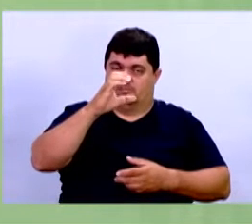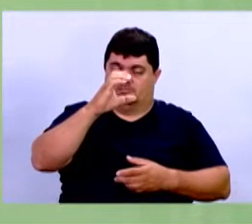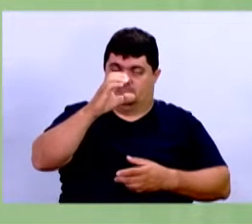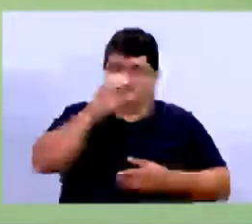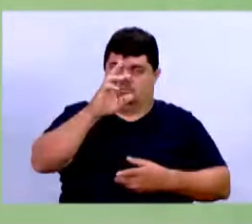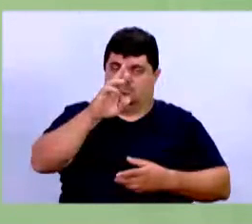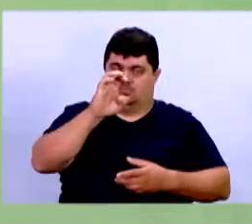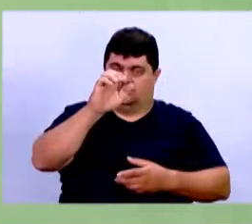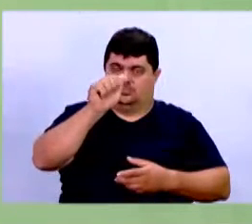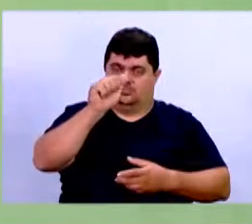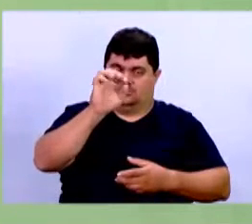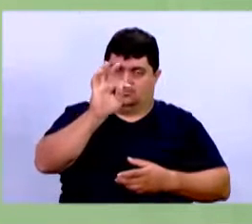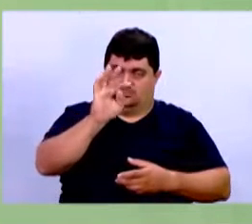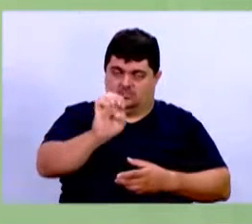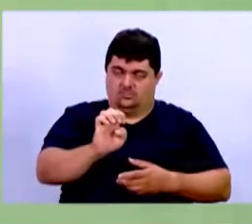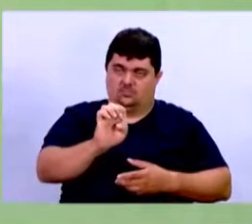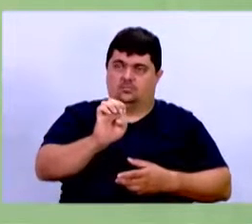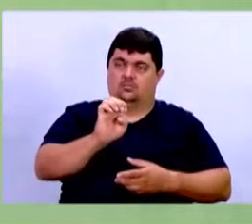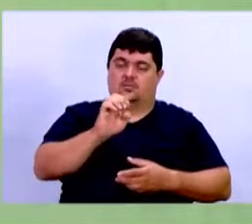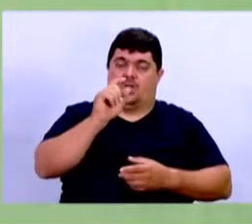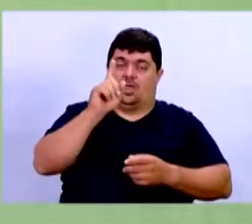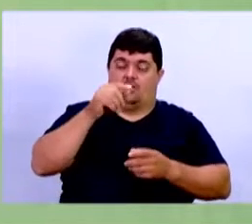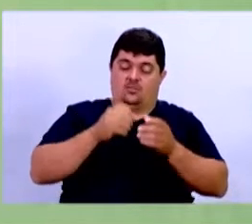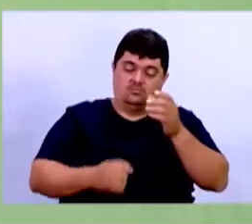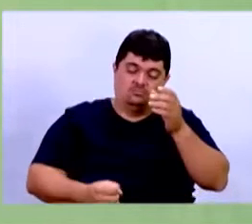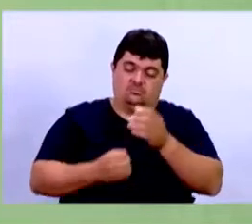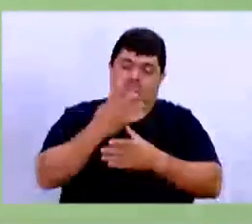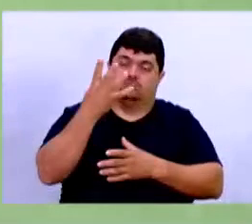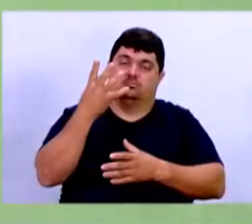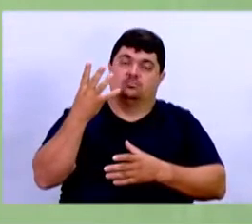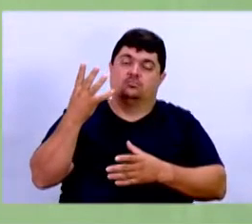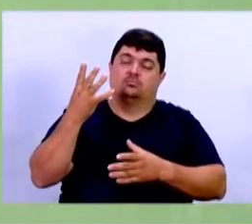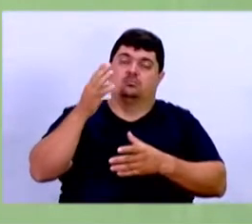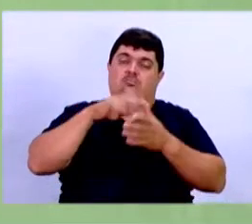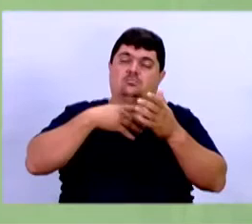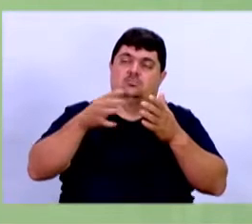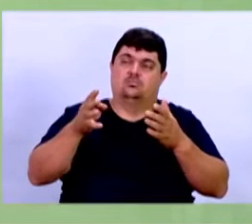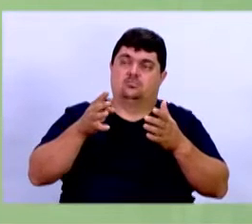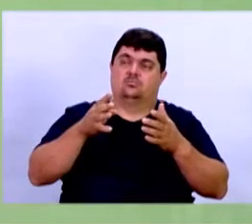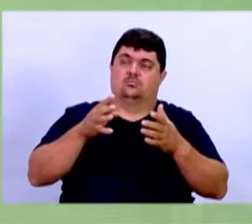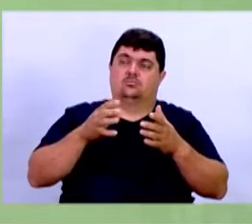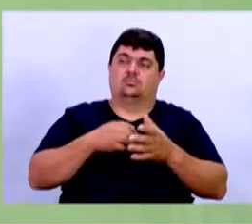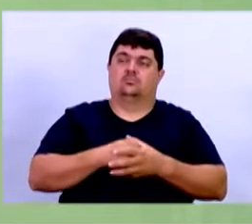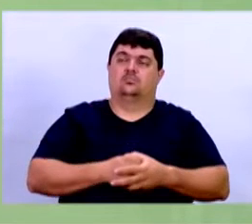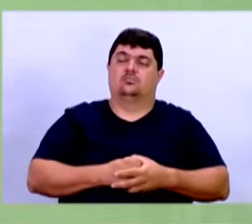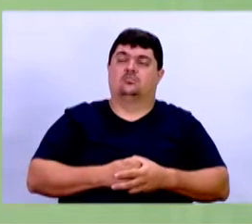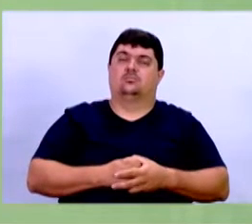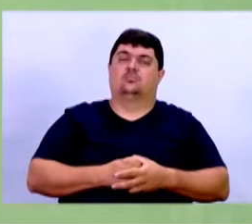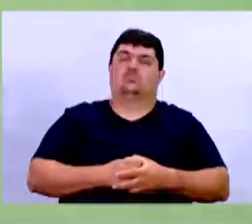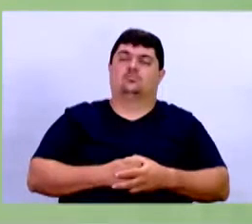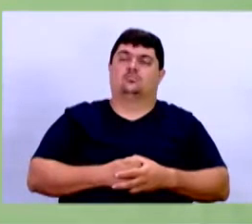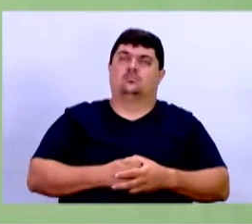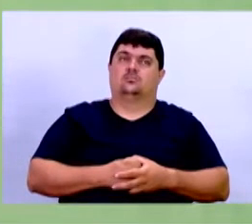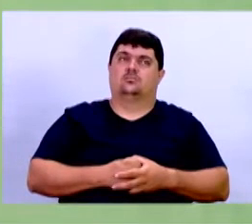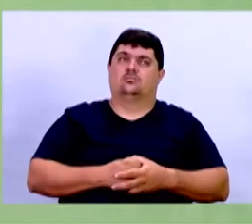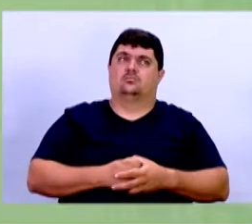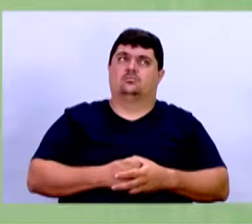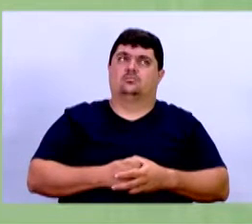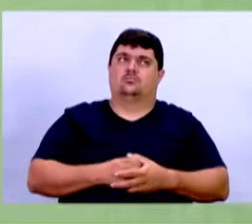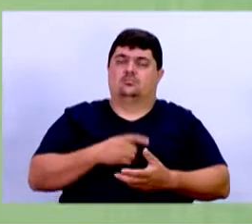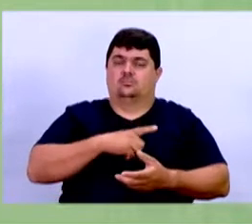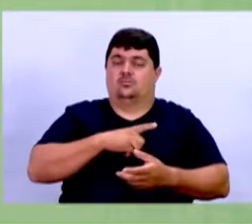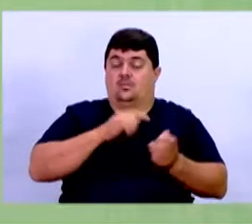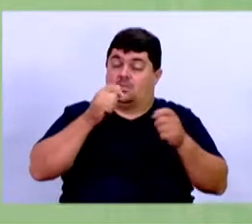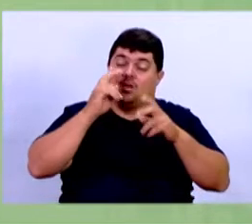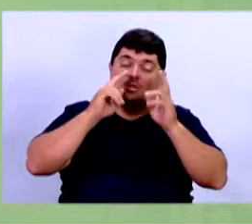objetos no banco de dados. Um exemplo aqui que nós temos, criar uma tabela, famoso create table, E aí, como vocês podem